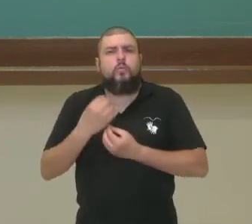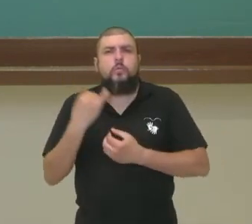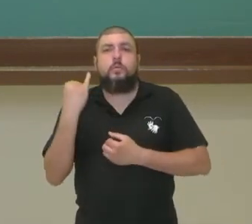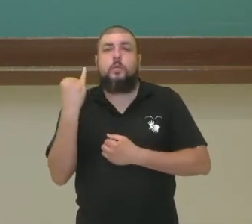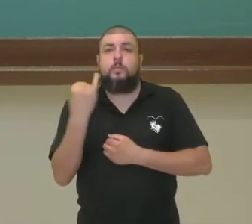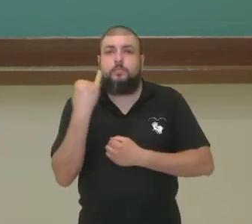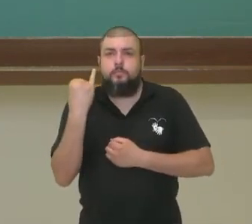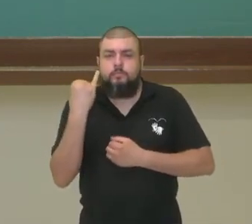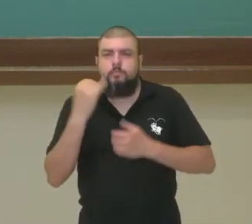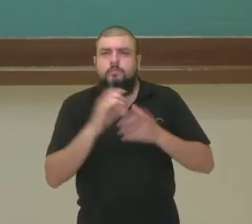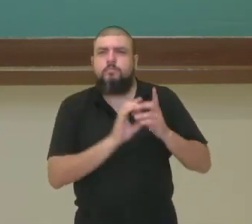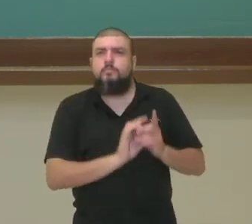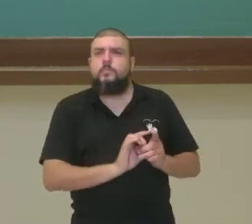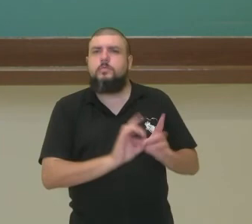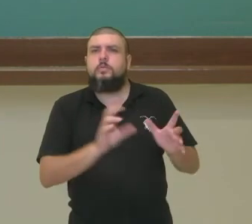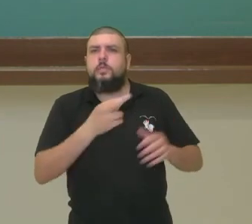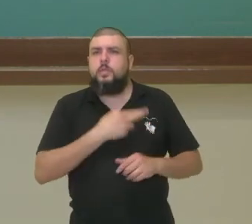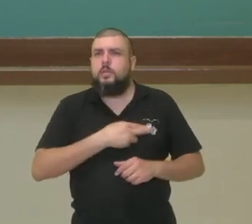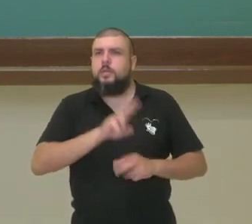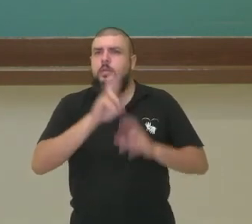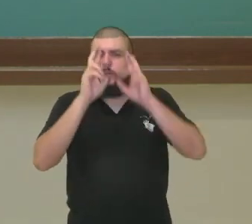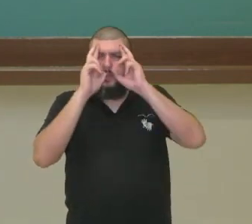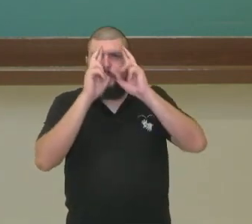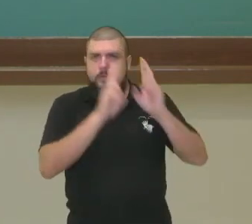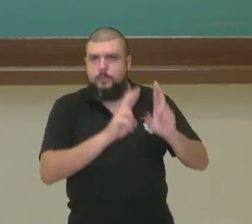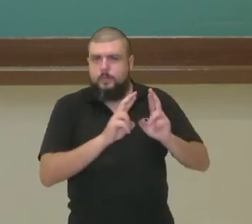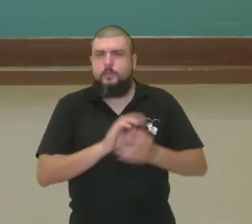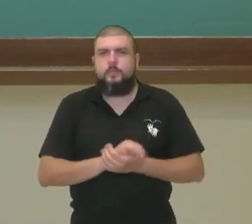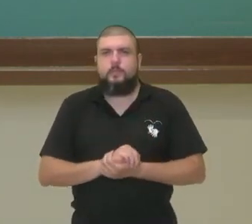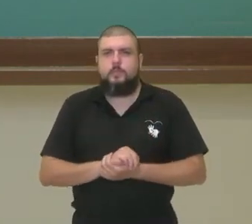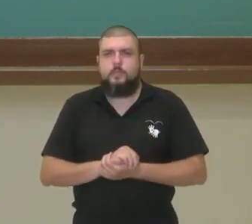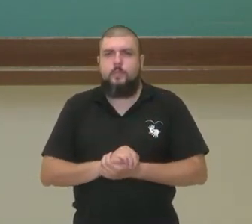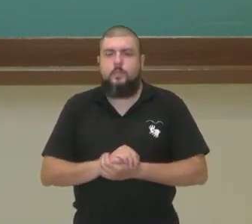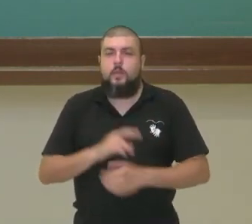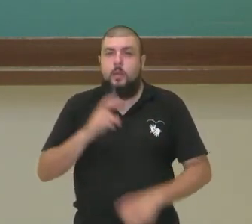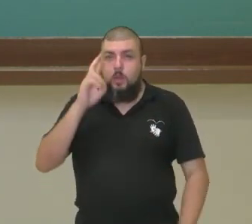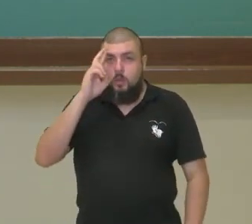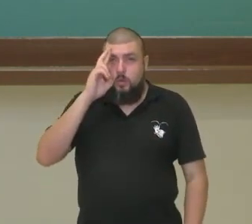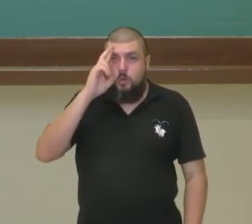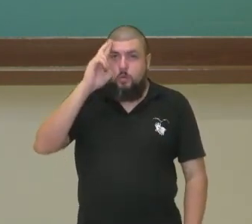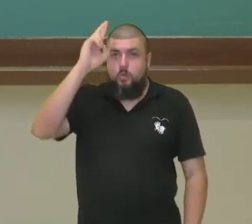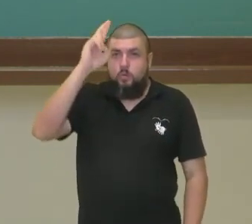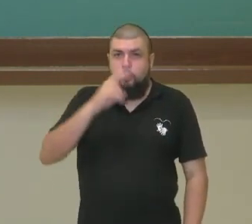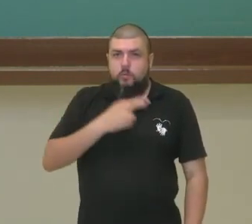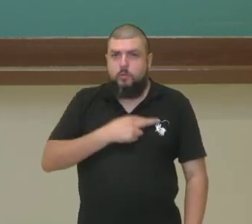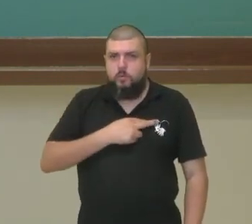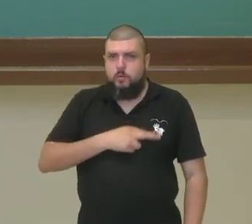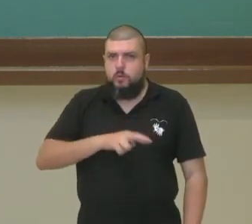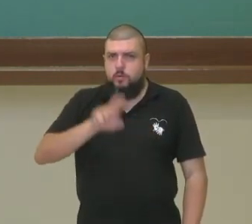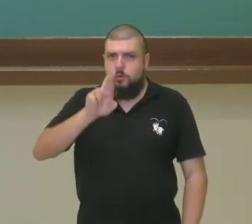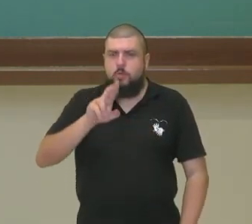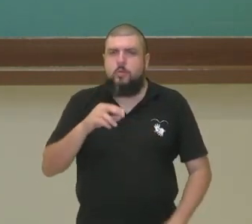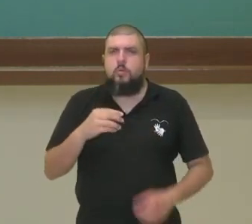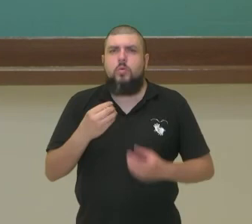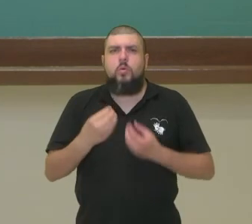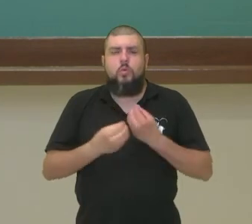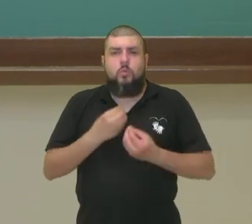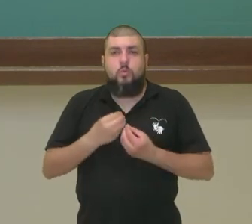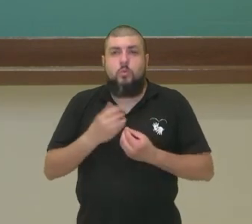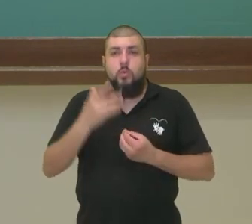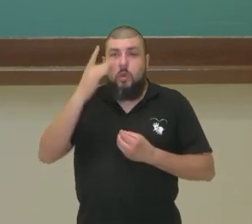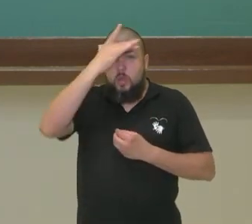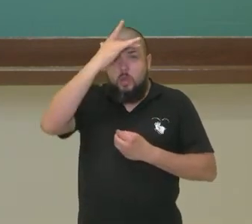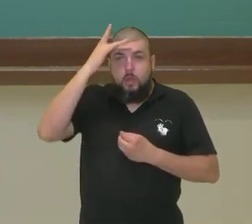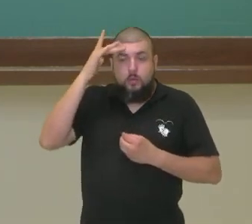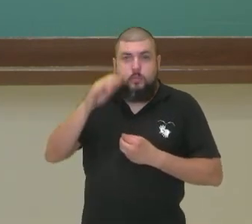que ensina, mas faz aquele que ensina. Bom, o líder religioso tem uma importância na sociedade, porque as pessoas ouvem ele, porque